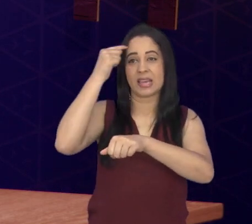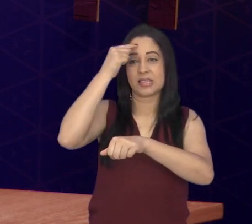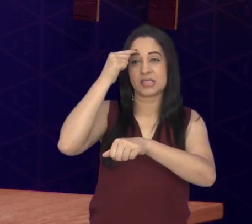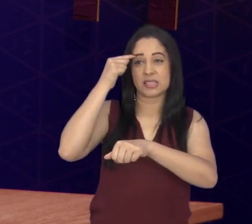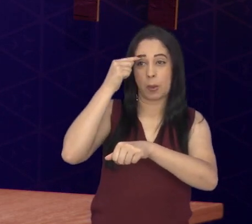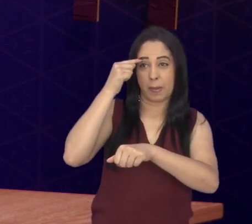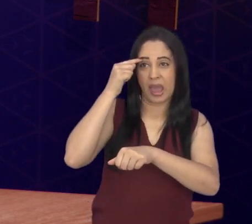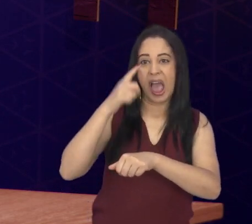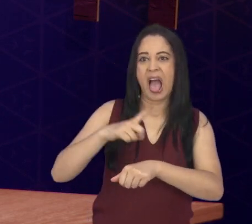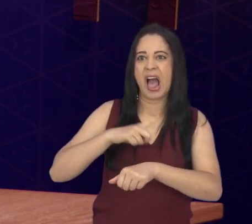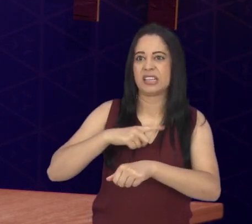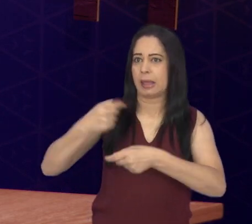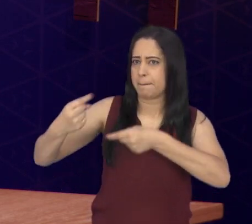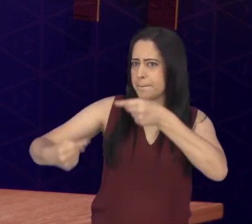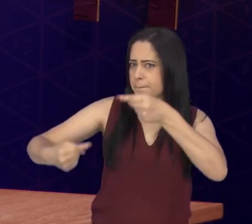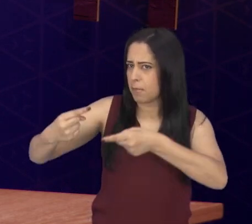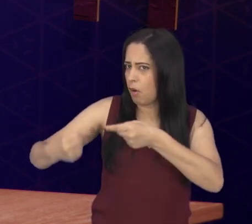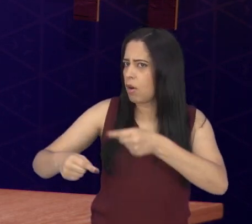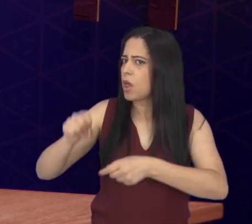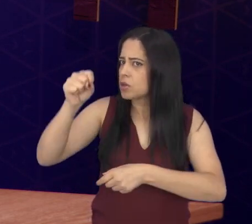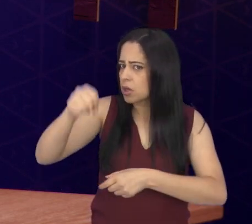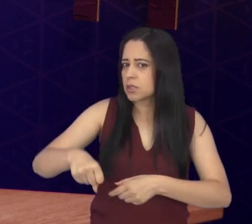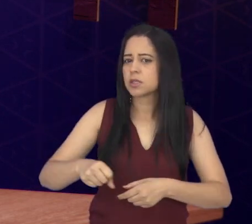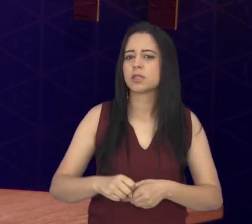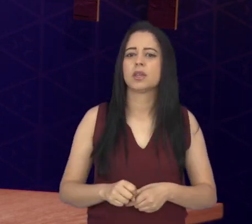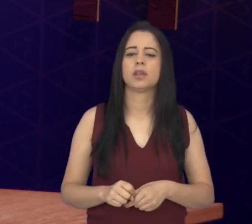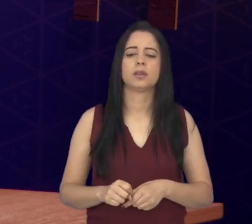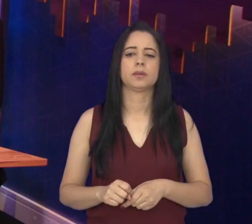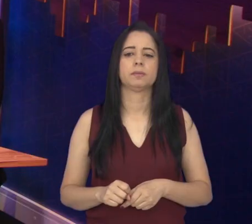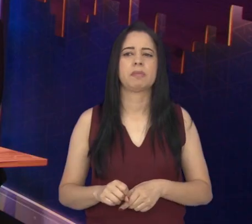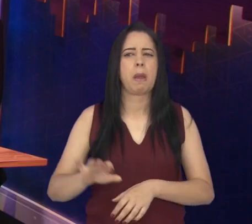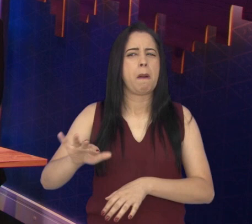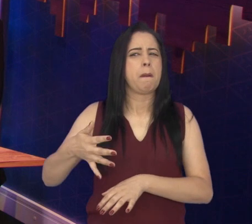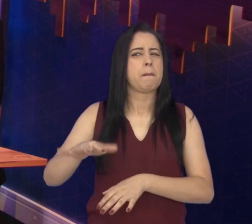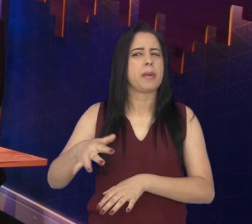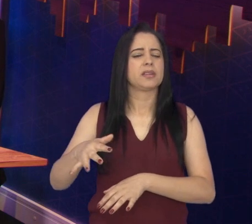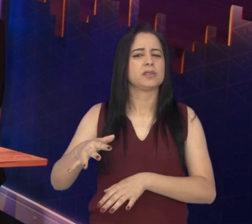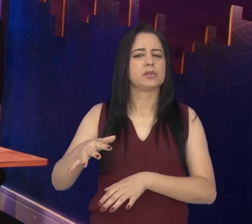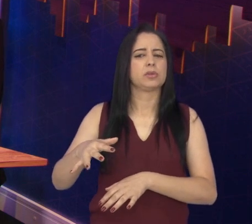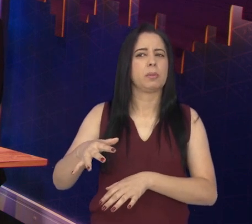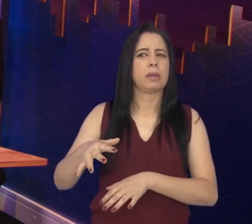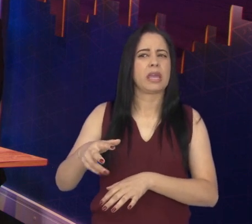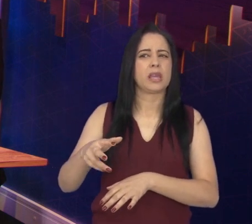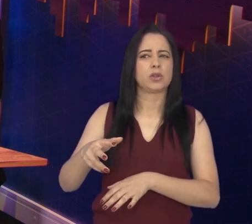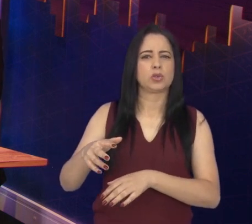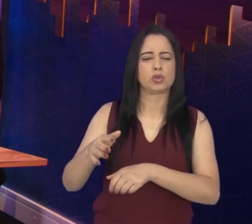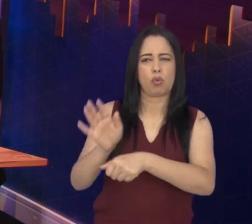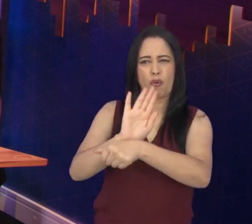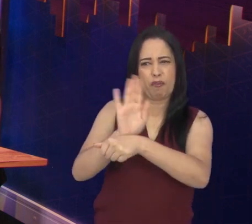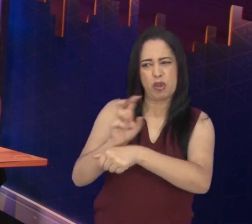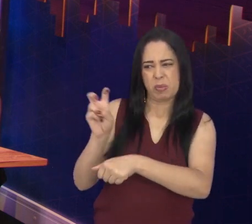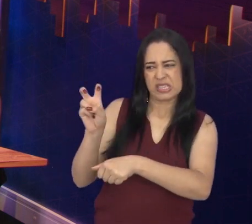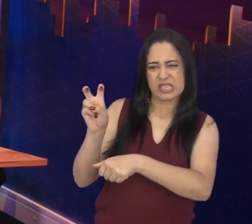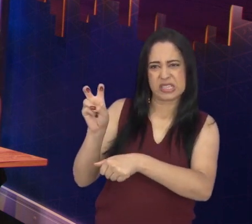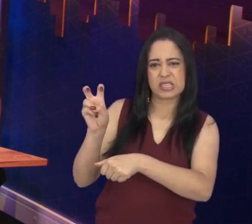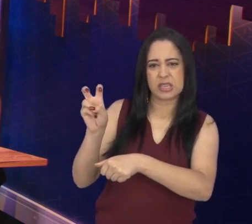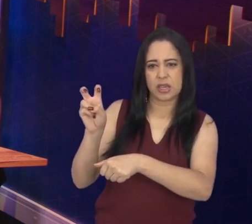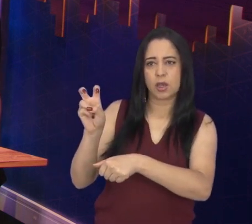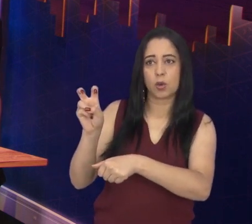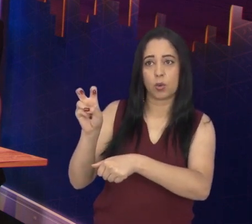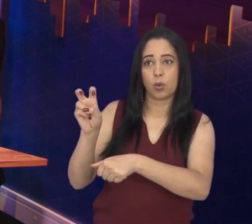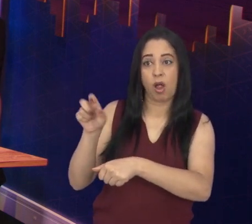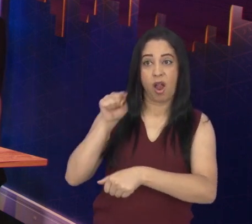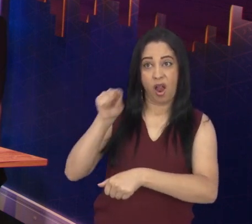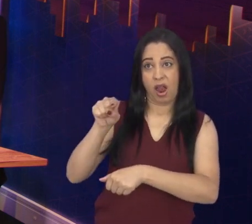Harry Potter, tem muito uma trama política também. Muito, né? Sim. Se não me engano, acho que até o quinto filme, ou